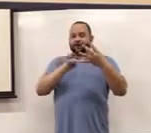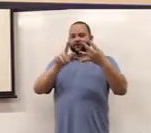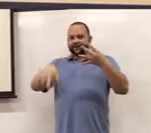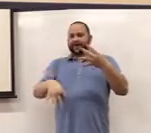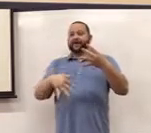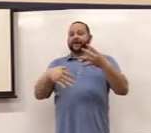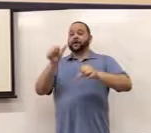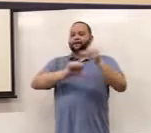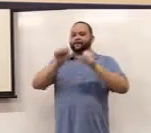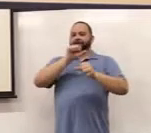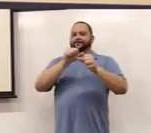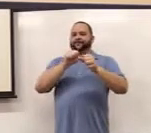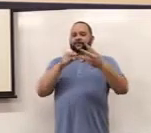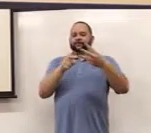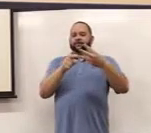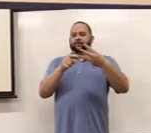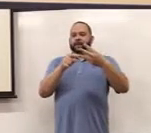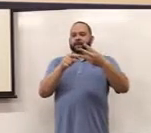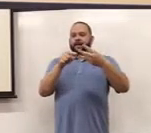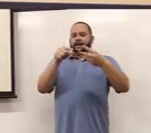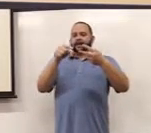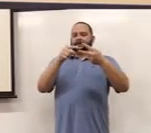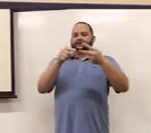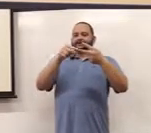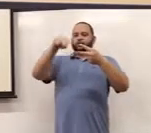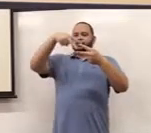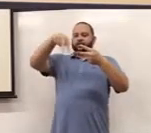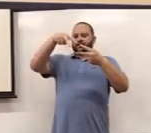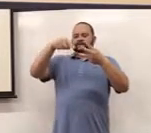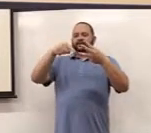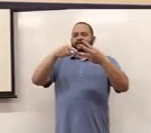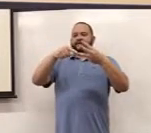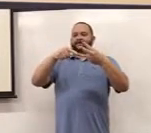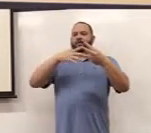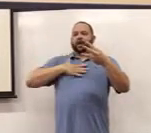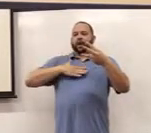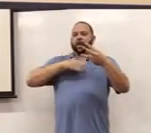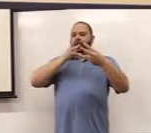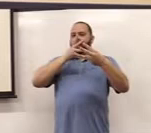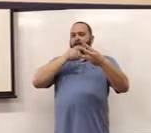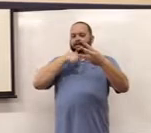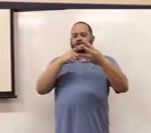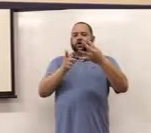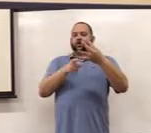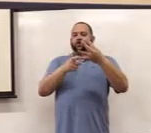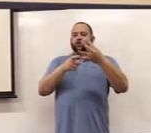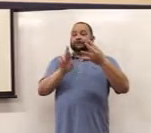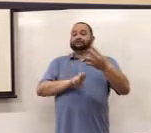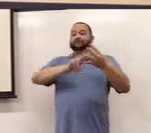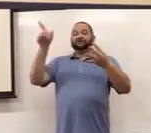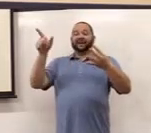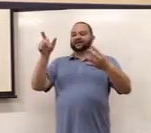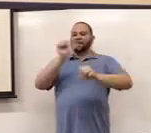altera, ele bota a dança como segundo movimento, o terceiro vira lento e depois o quarto movimento é